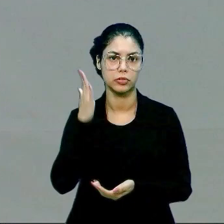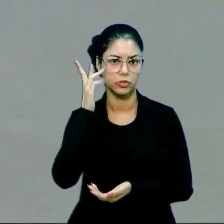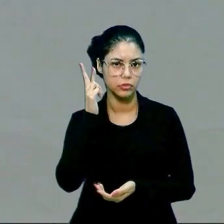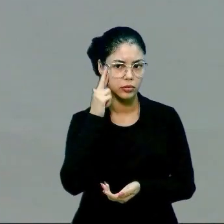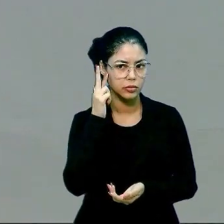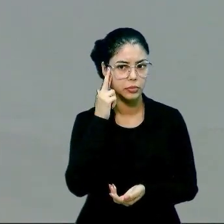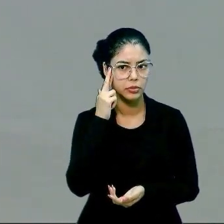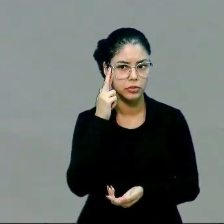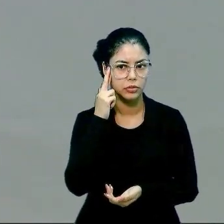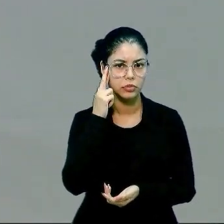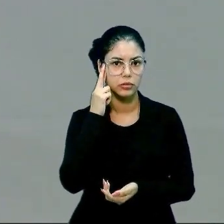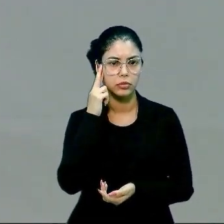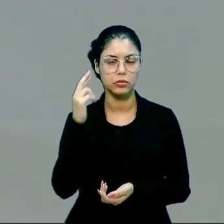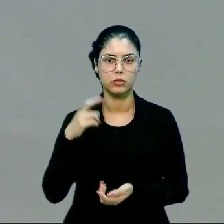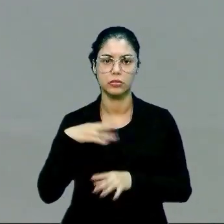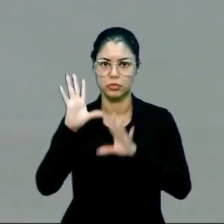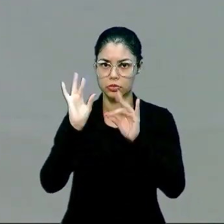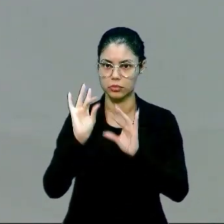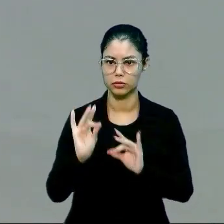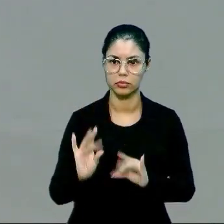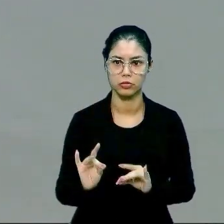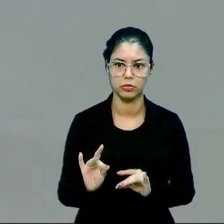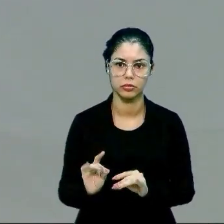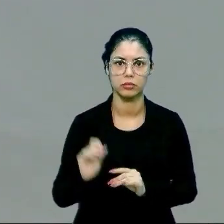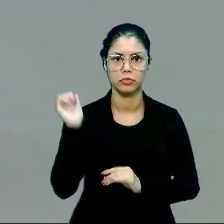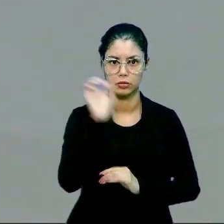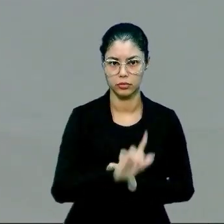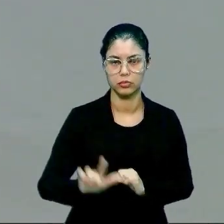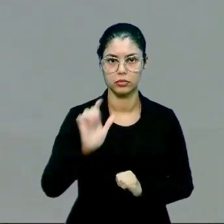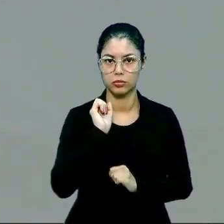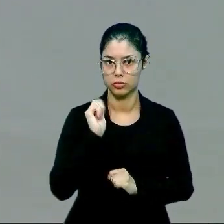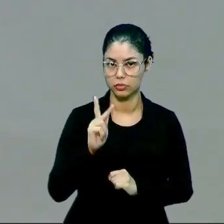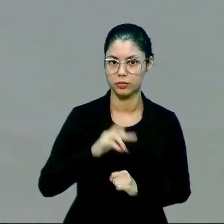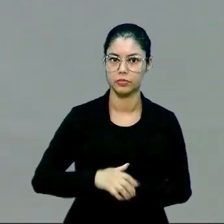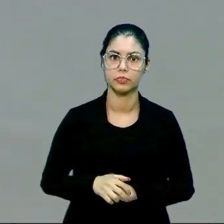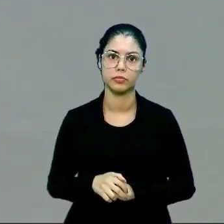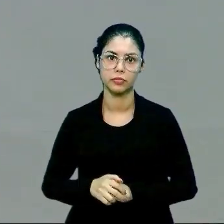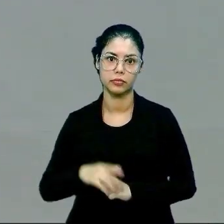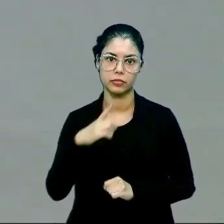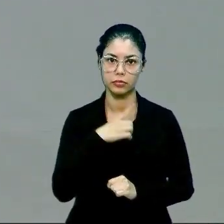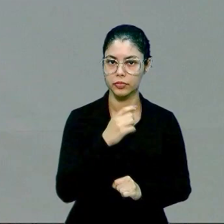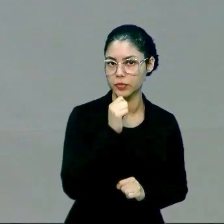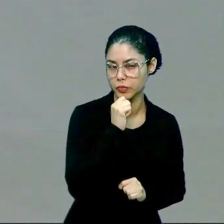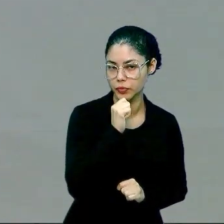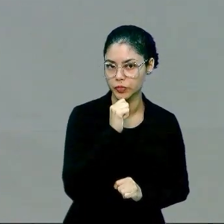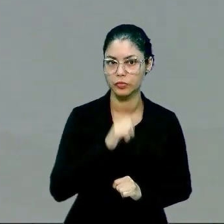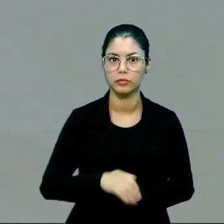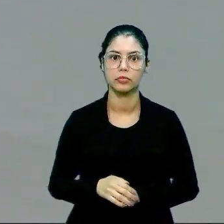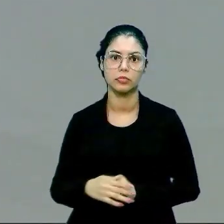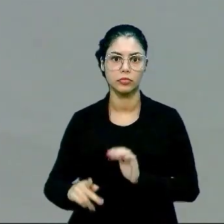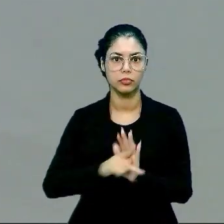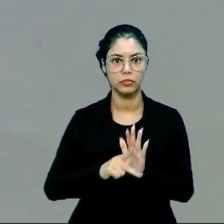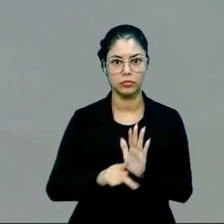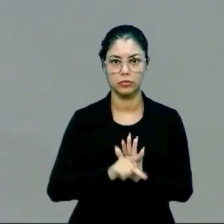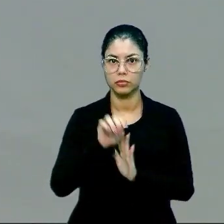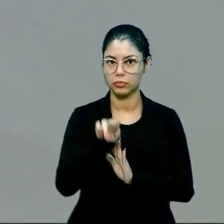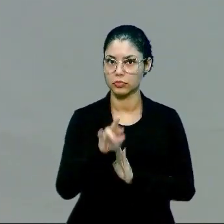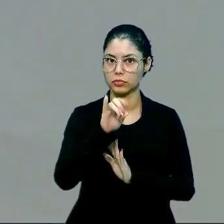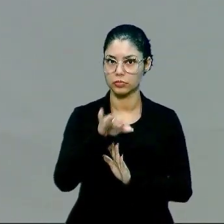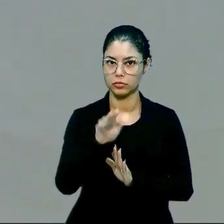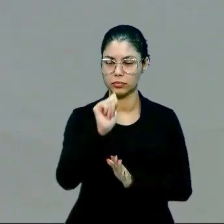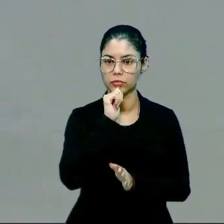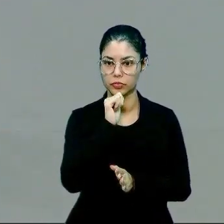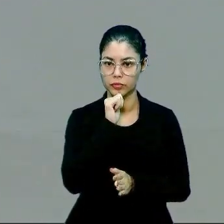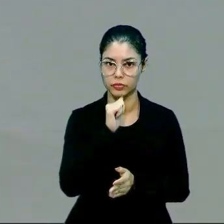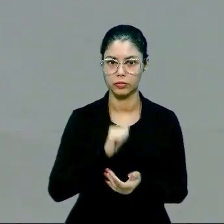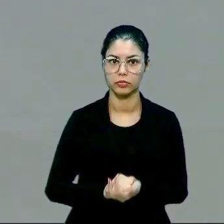se ganhe, que se tenha um destaque na literatura, tá? E aí a gente tem ainda a prosa urbana, em